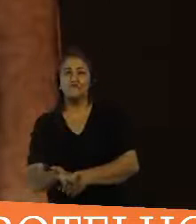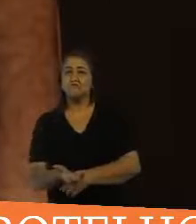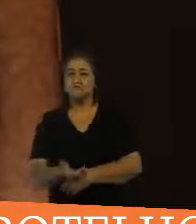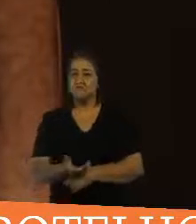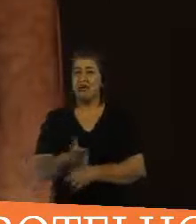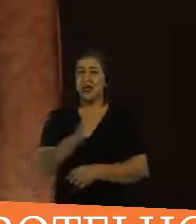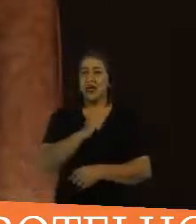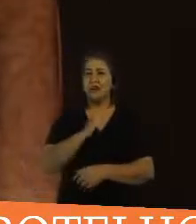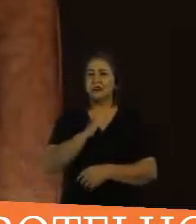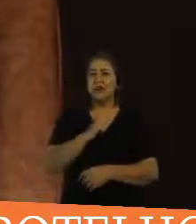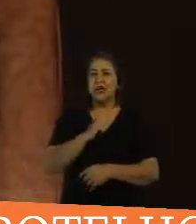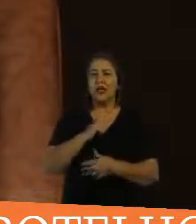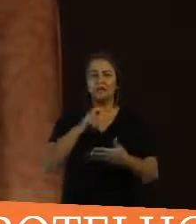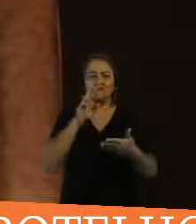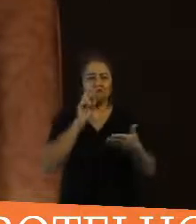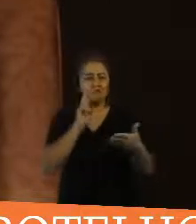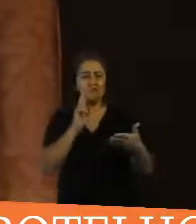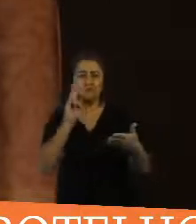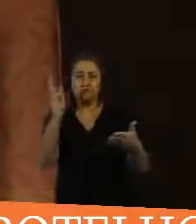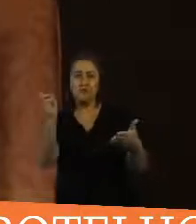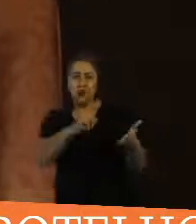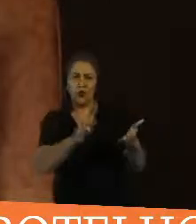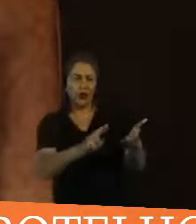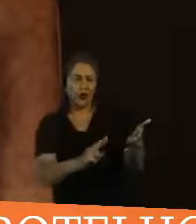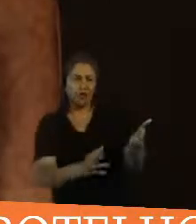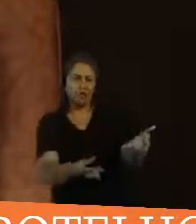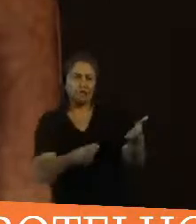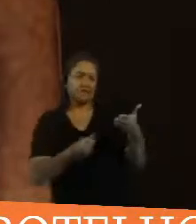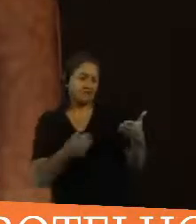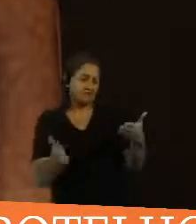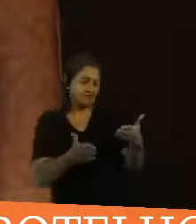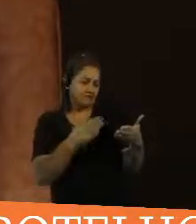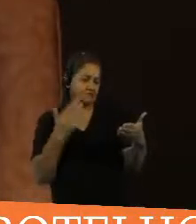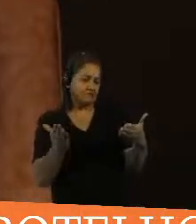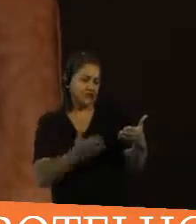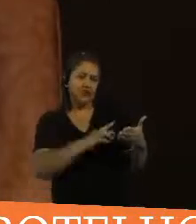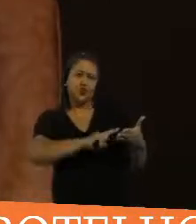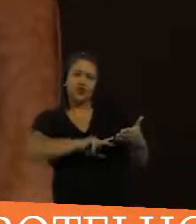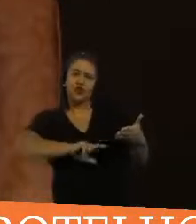gente pensou, no início, que a gente não ia conseguir esse...